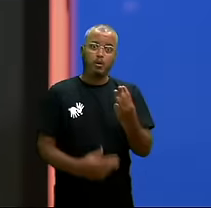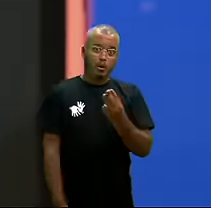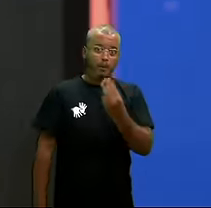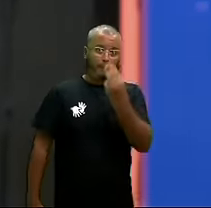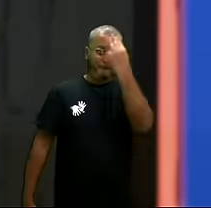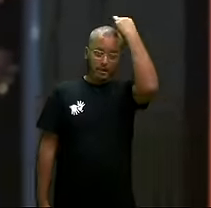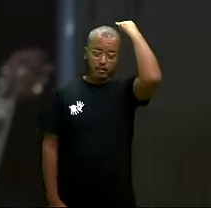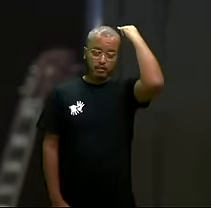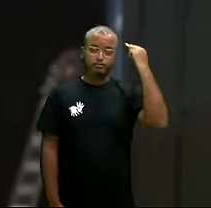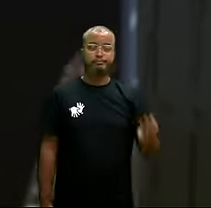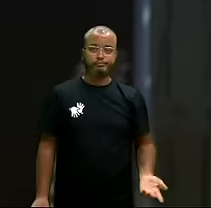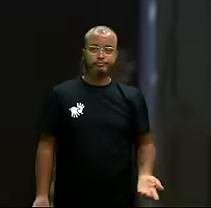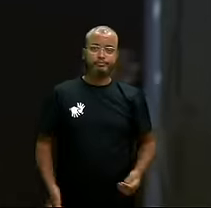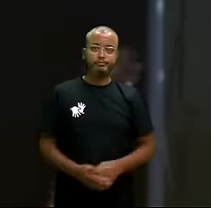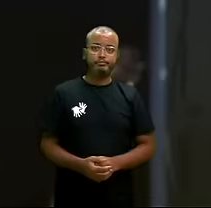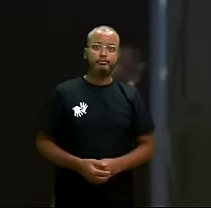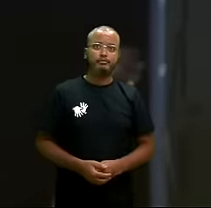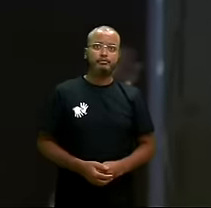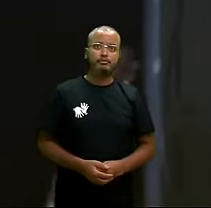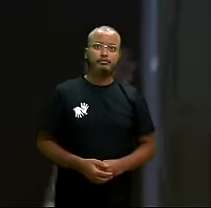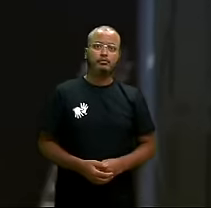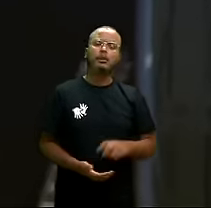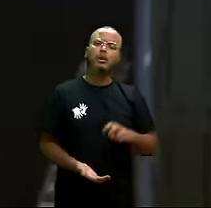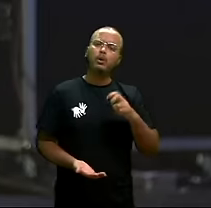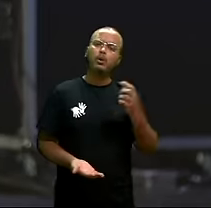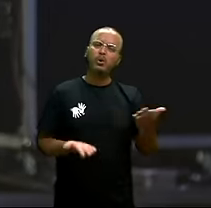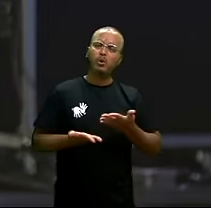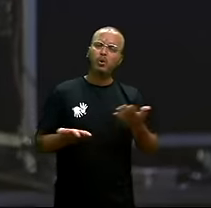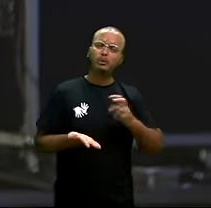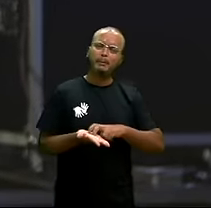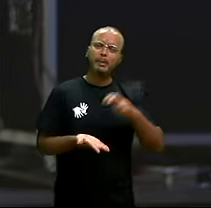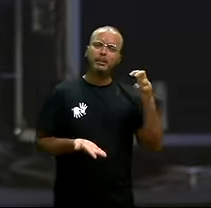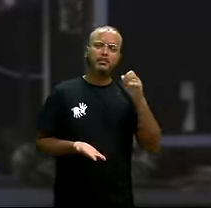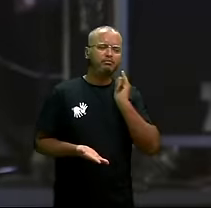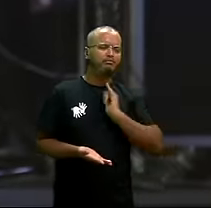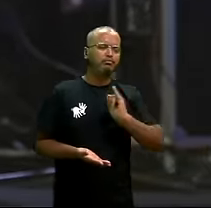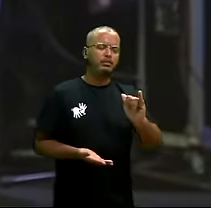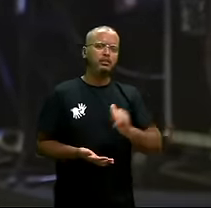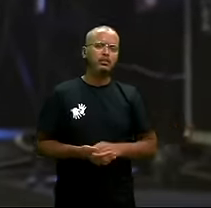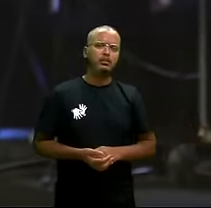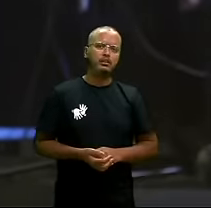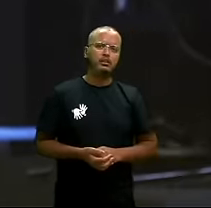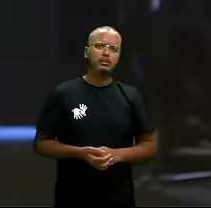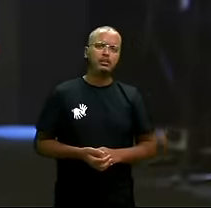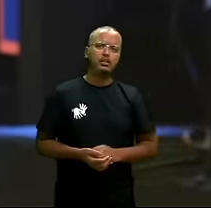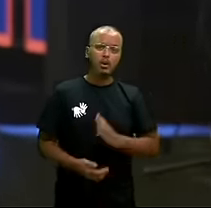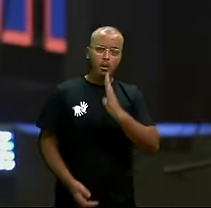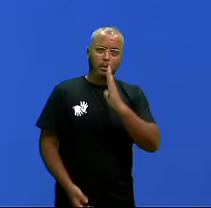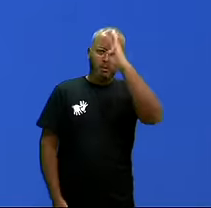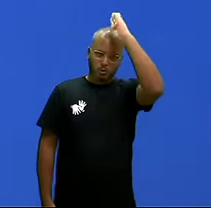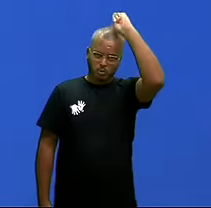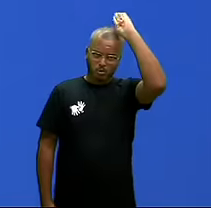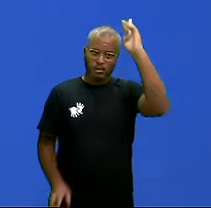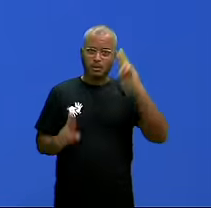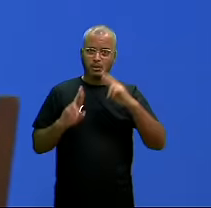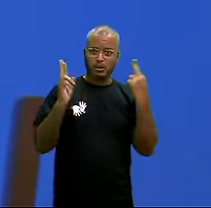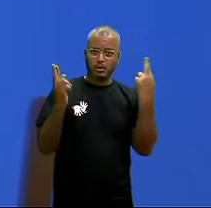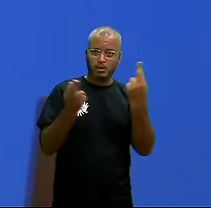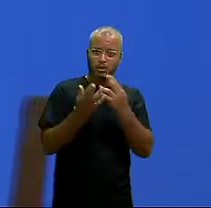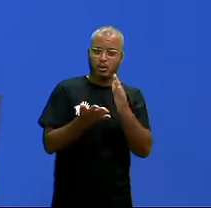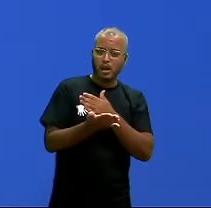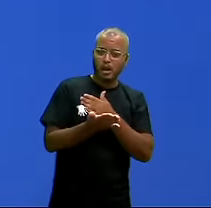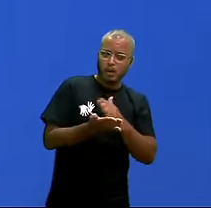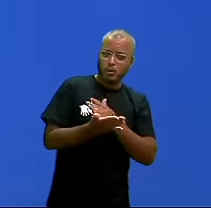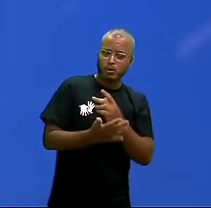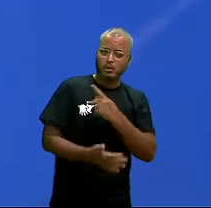vezes o pastor Márcio fala? Esses dias atrás, eu até falei hoje de manhã, esses dias, há poucos dias atrás, o presidente Jair Bolsonaro fez uma reunião com alguns pastores, não